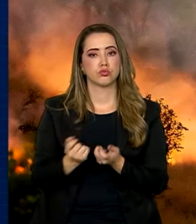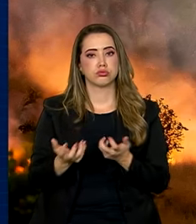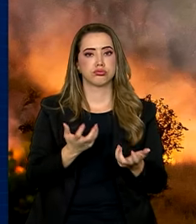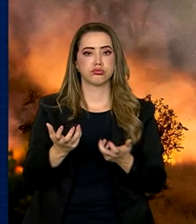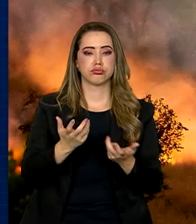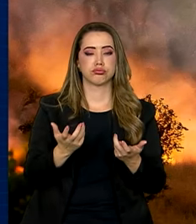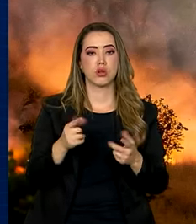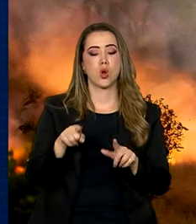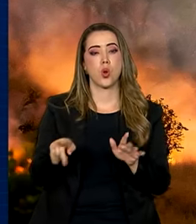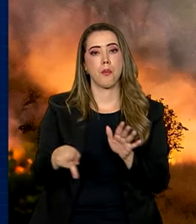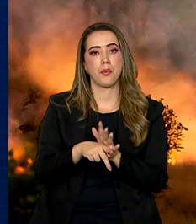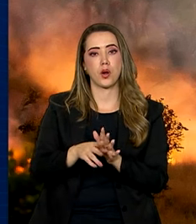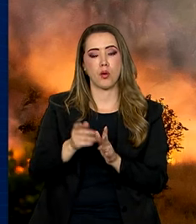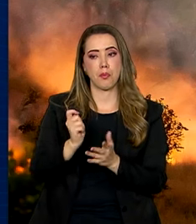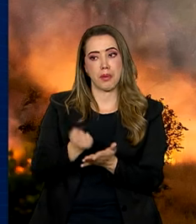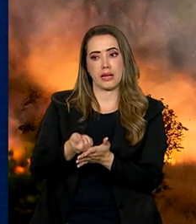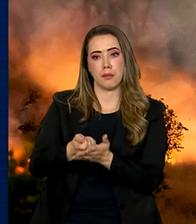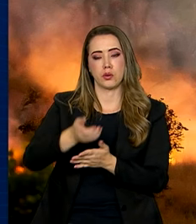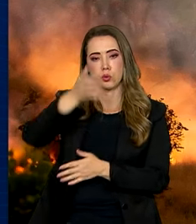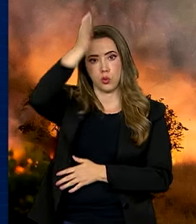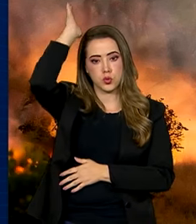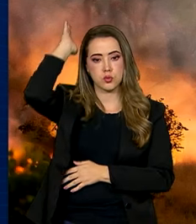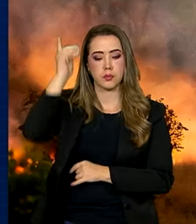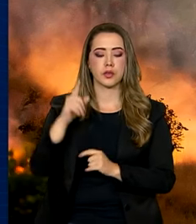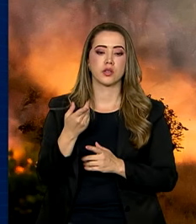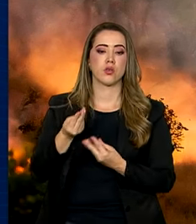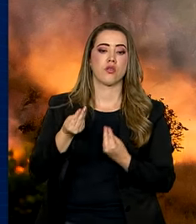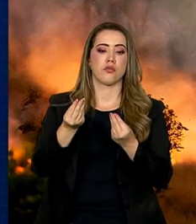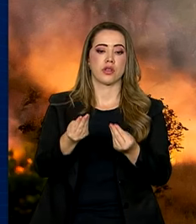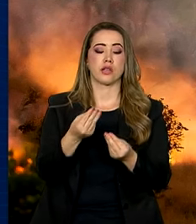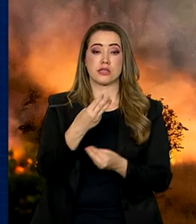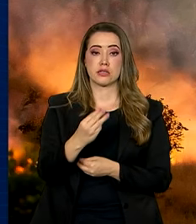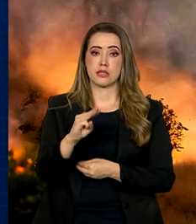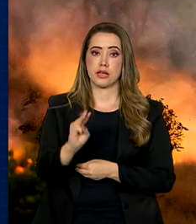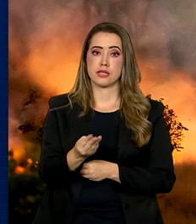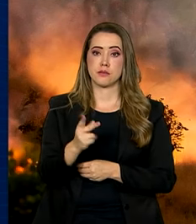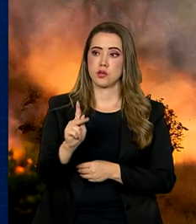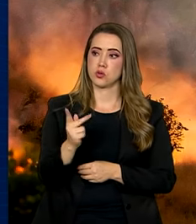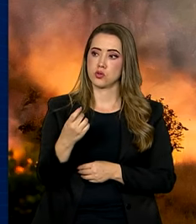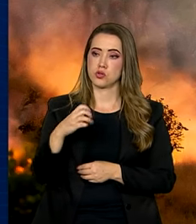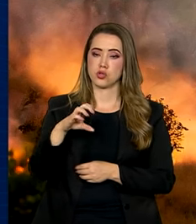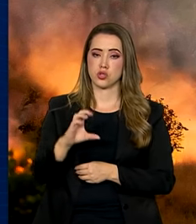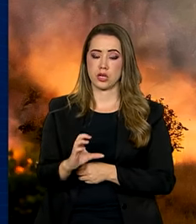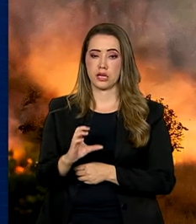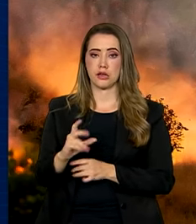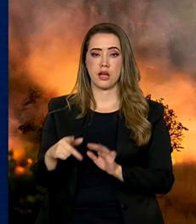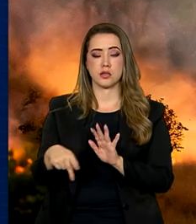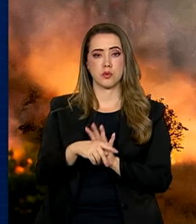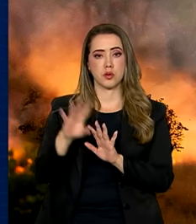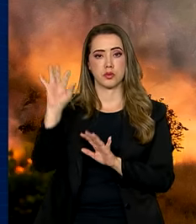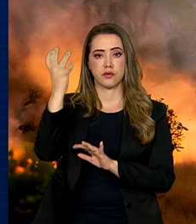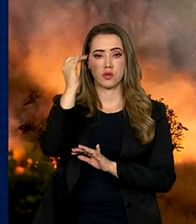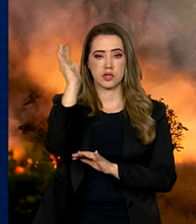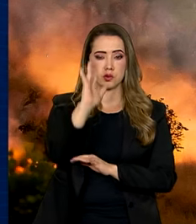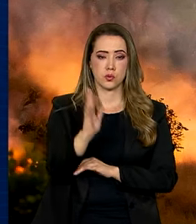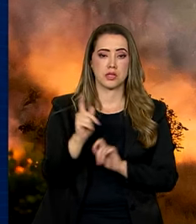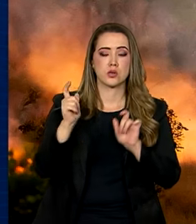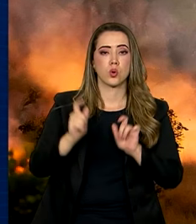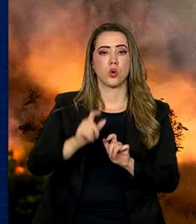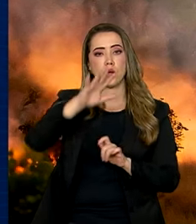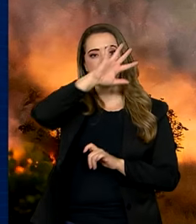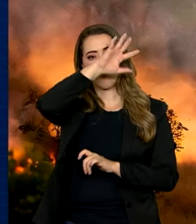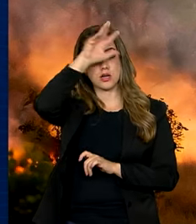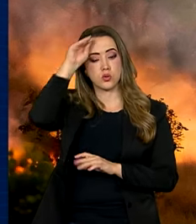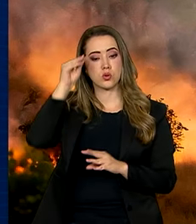para corpo de bombeiros. Destinação de 3 milhões de hectares de florestas públicas federais no